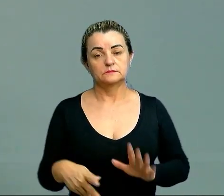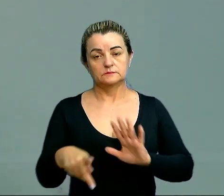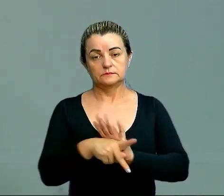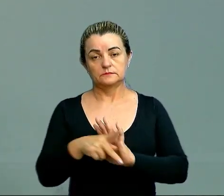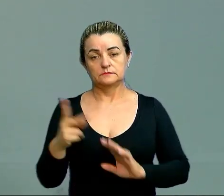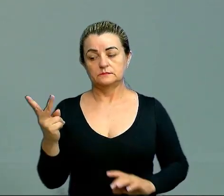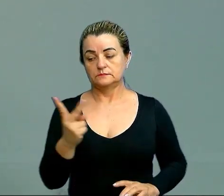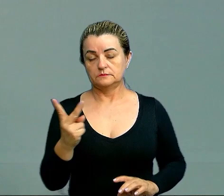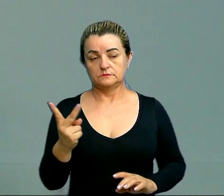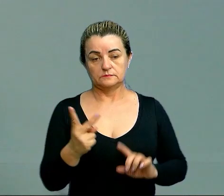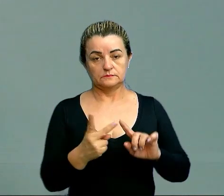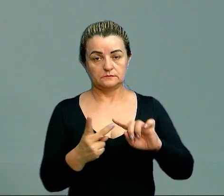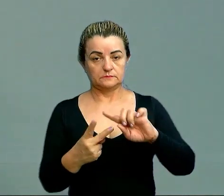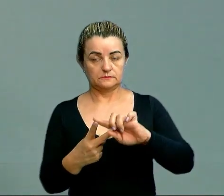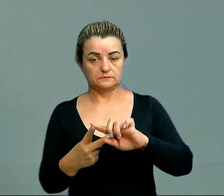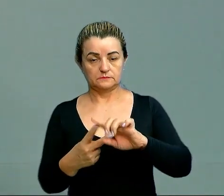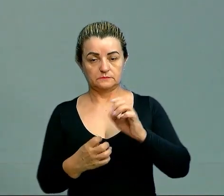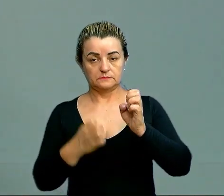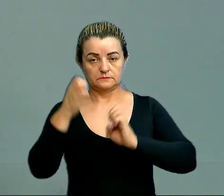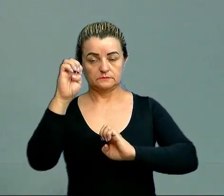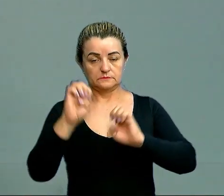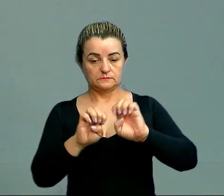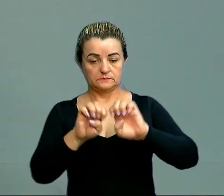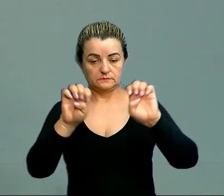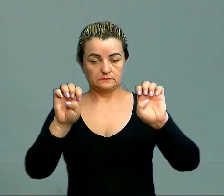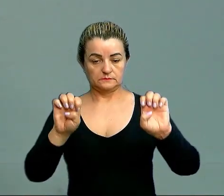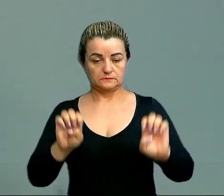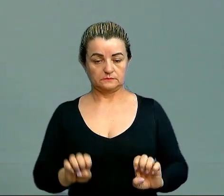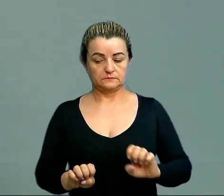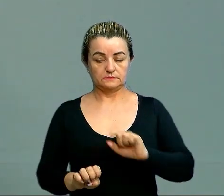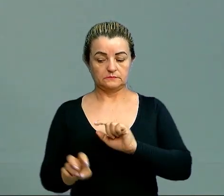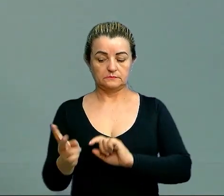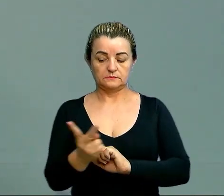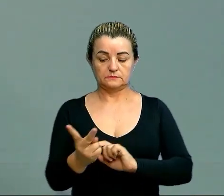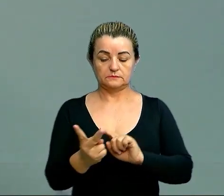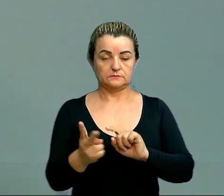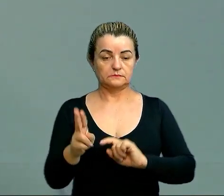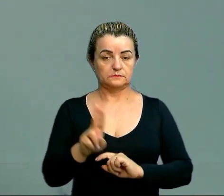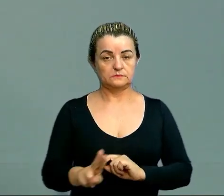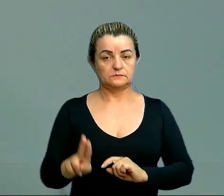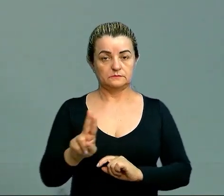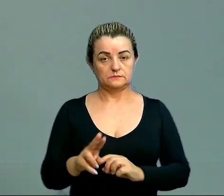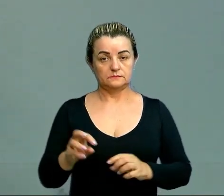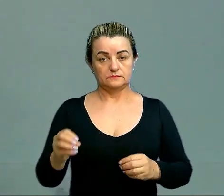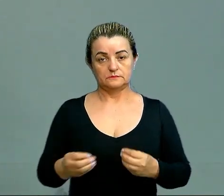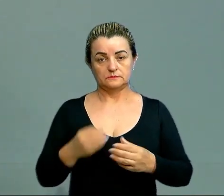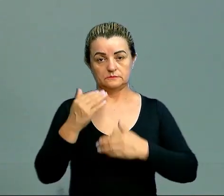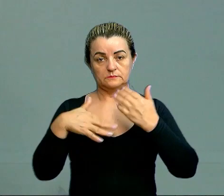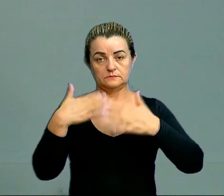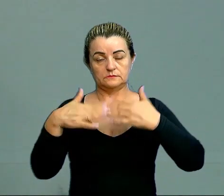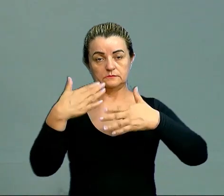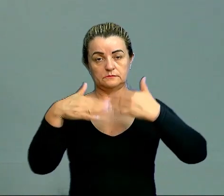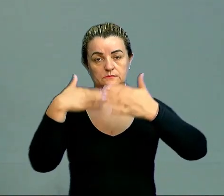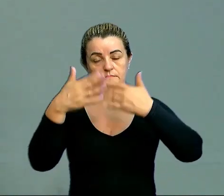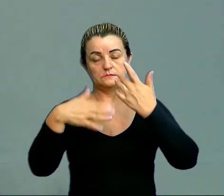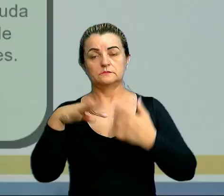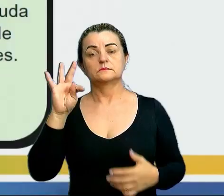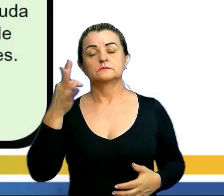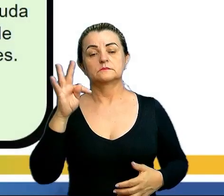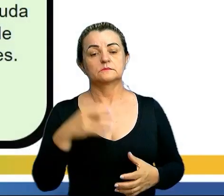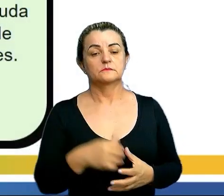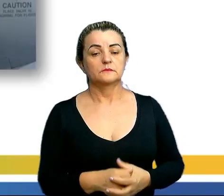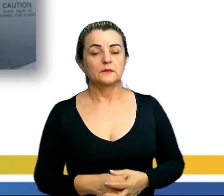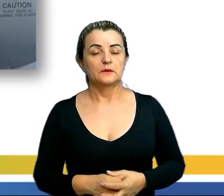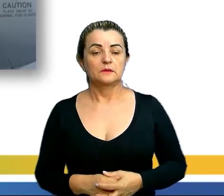dois blocos. E as estruturas, né, por eles utilizadas, claro, né, que levam ao desenvolvimento, inclusive, de